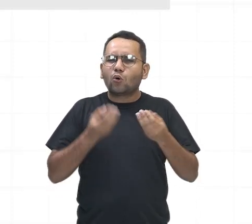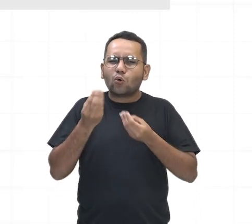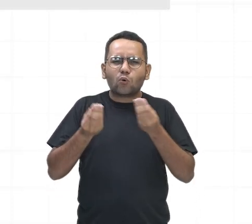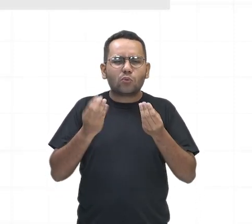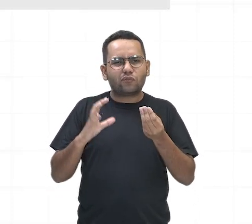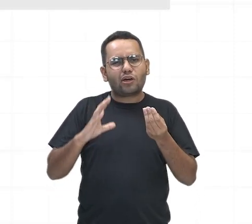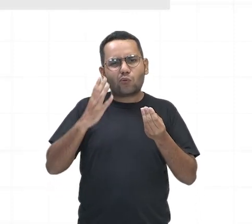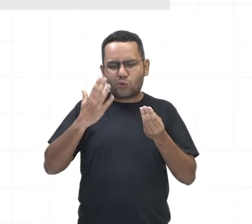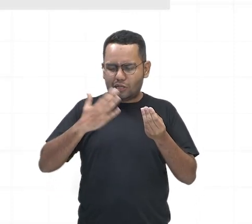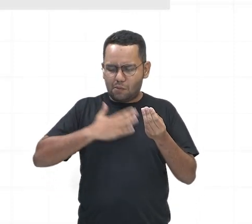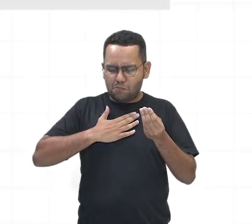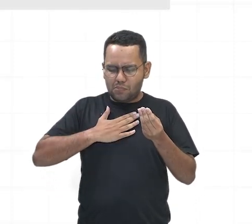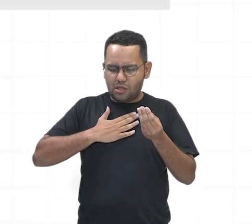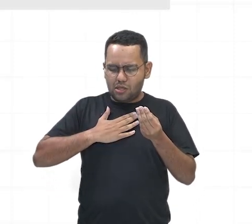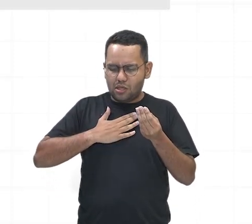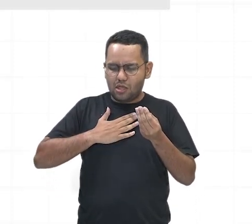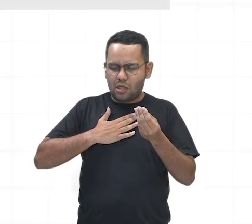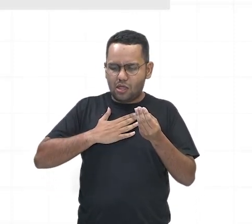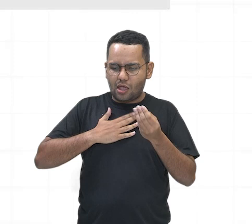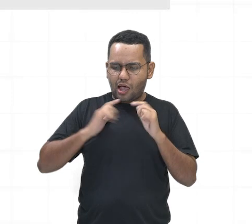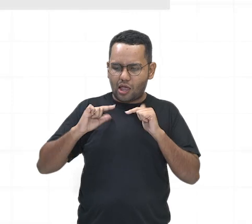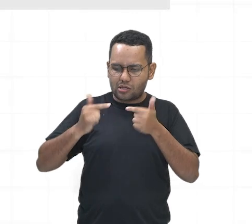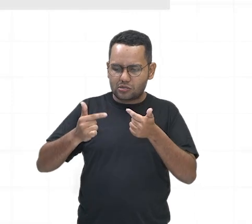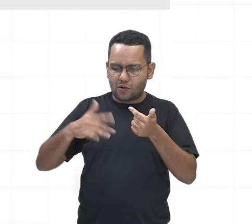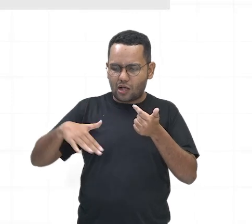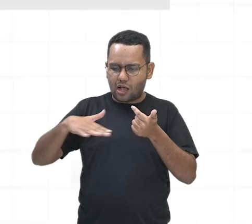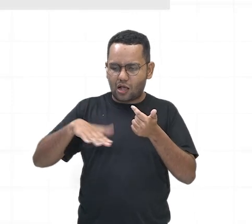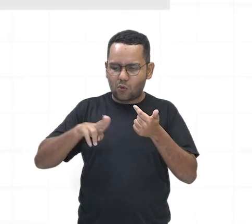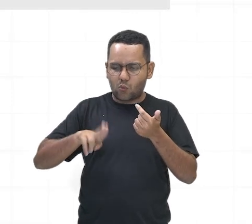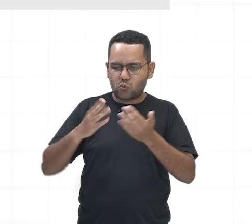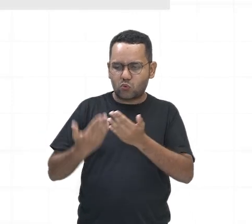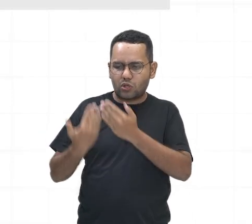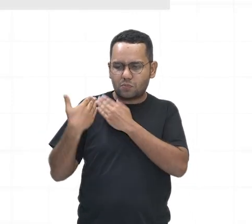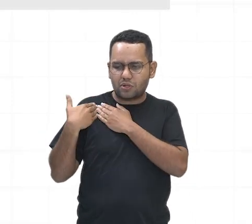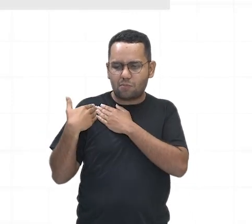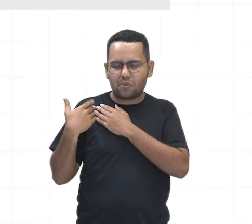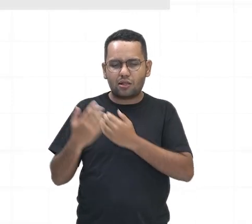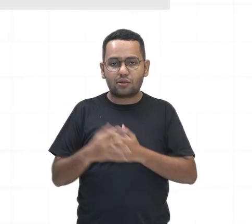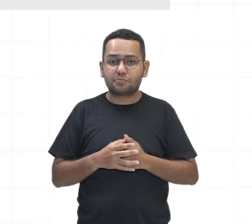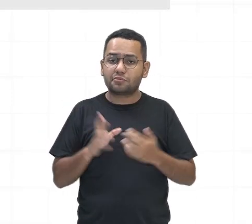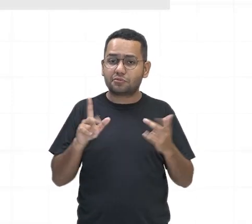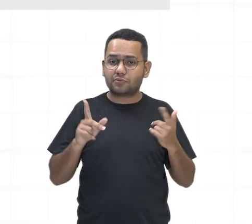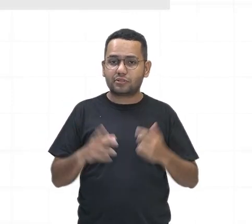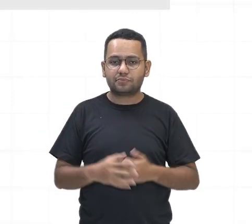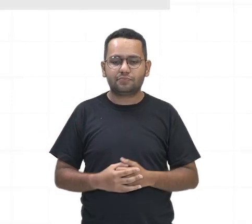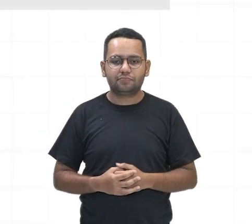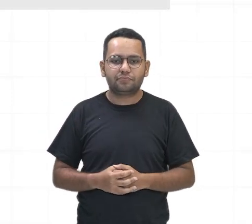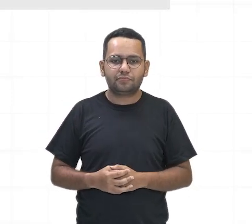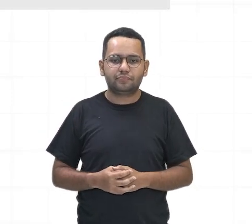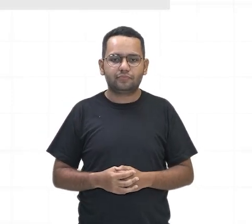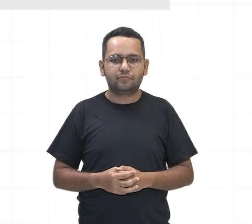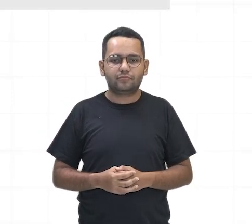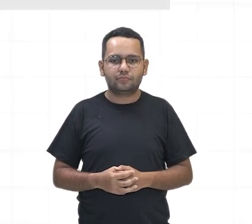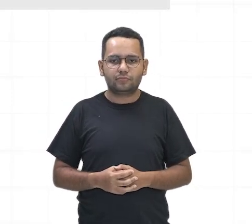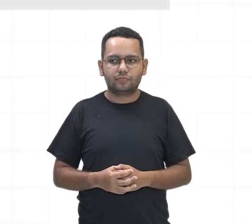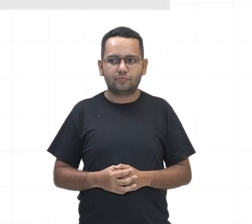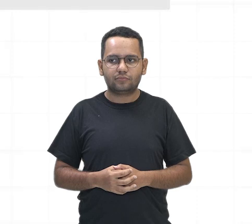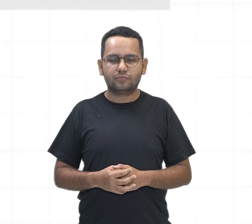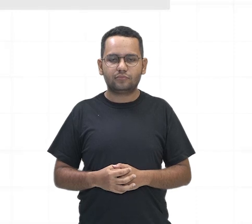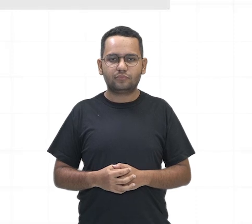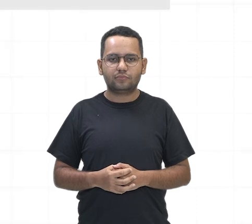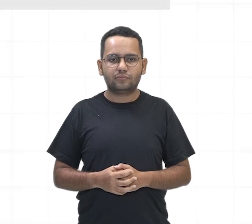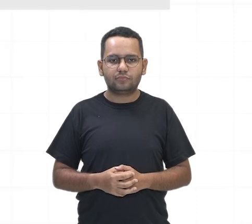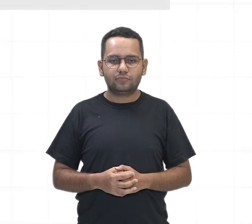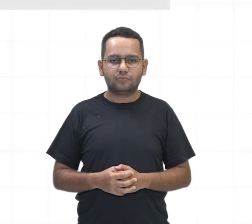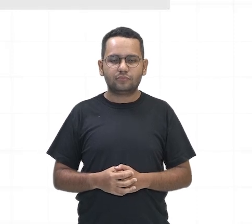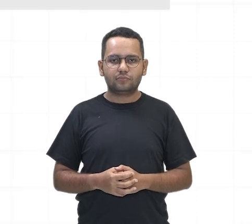vida? É praticamente isso a diferença. E vamos ver, então, como que